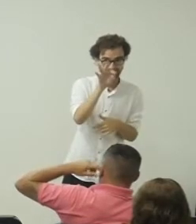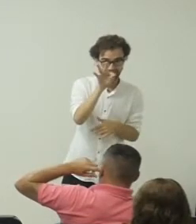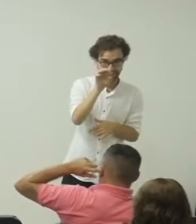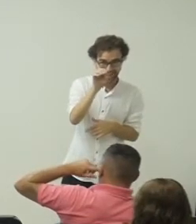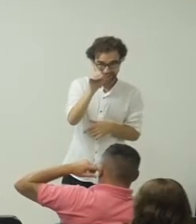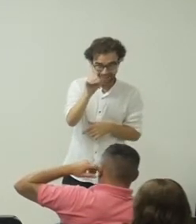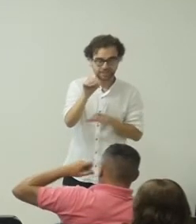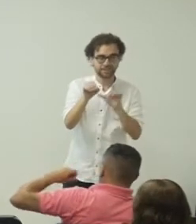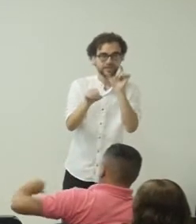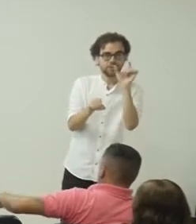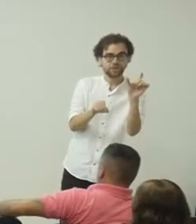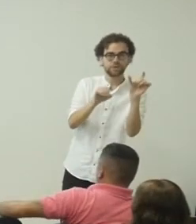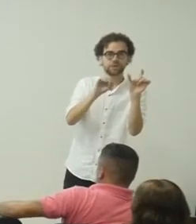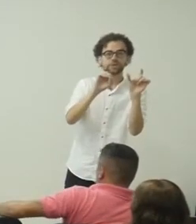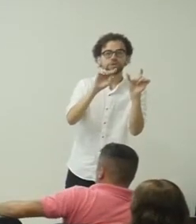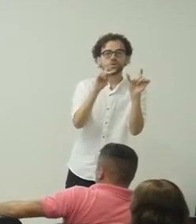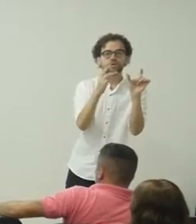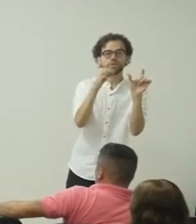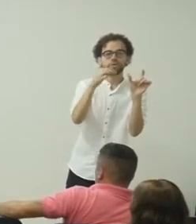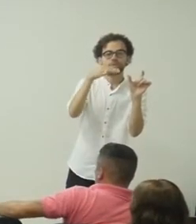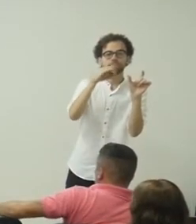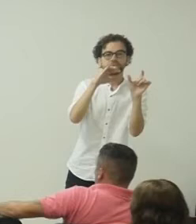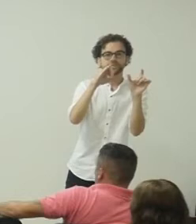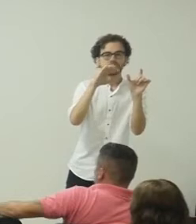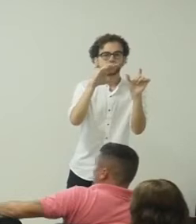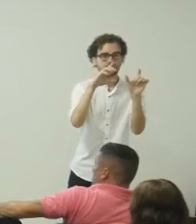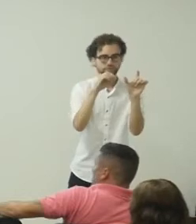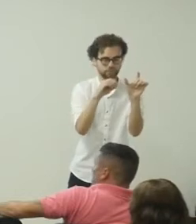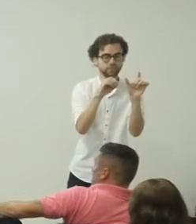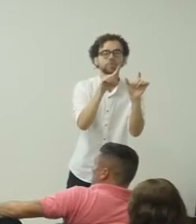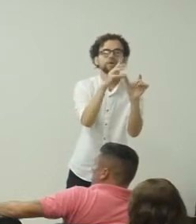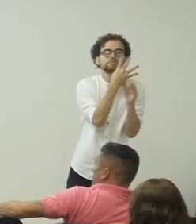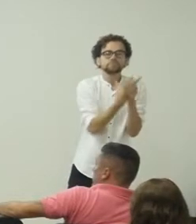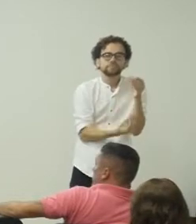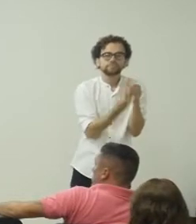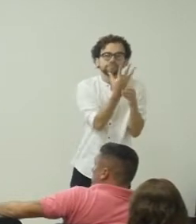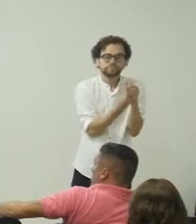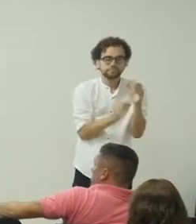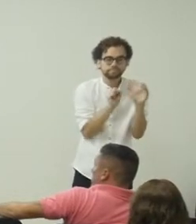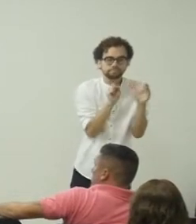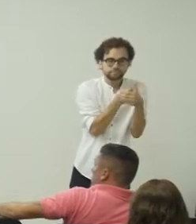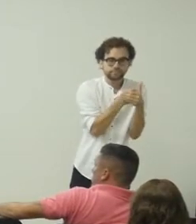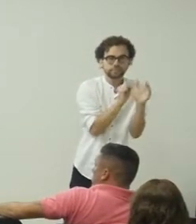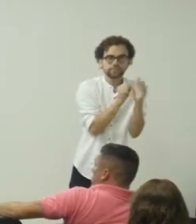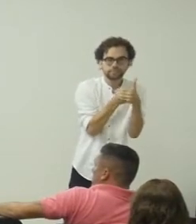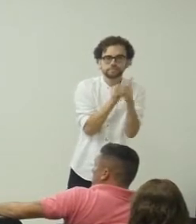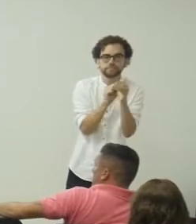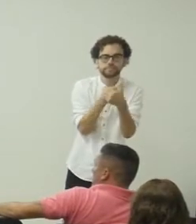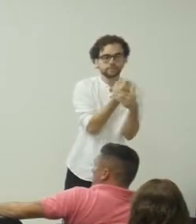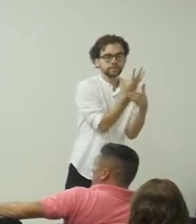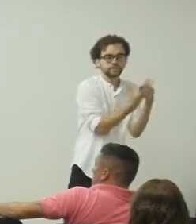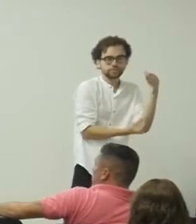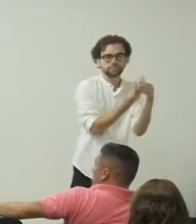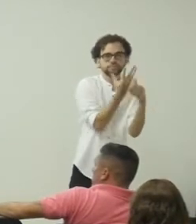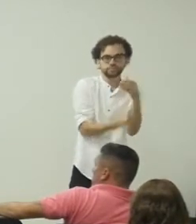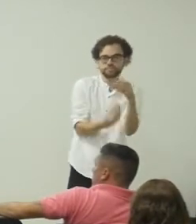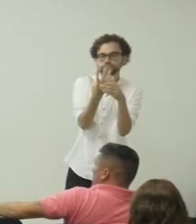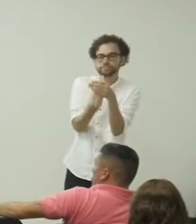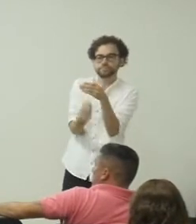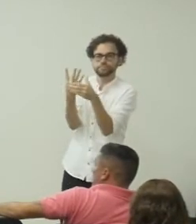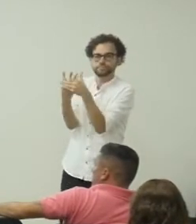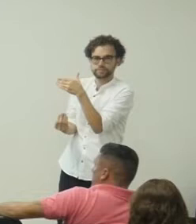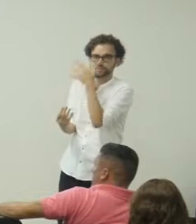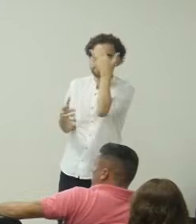questão de grifar omissivos porque o que a gente mais encontra nas instituições é essa omissão por parte dos